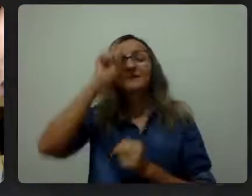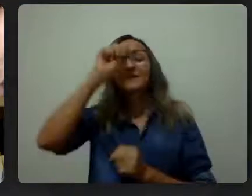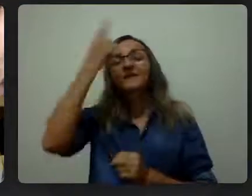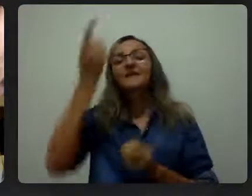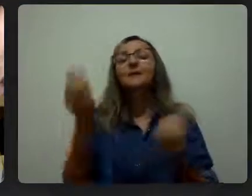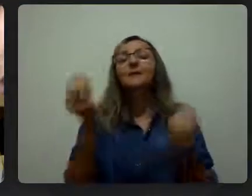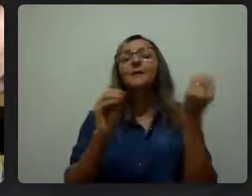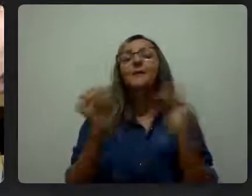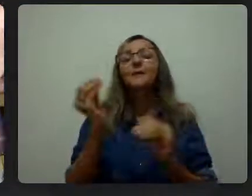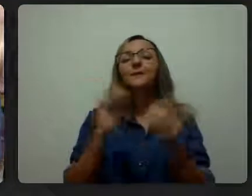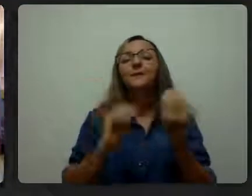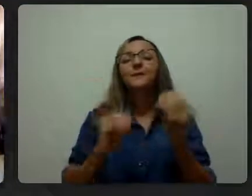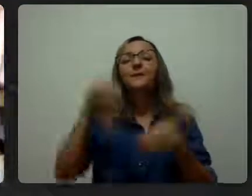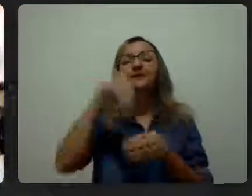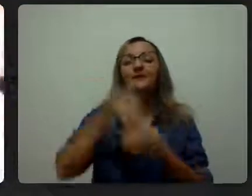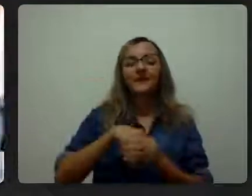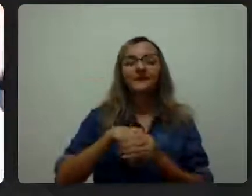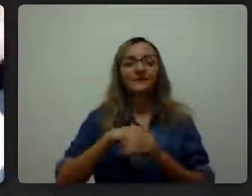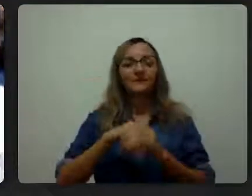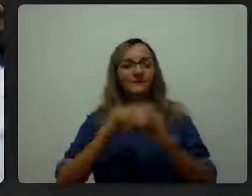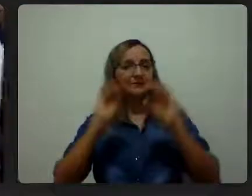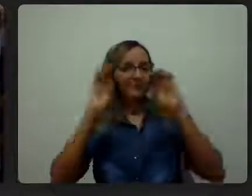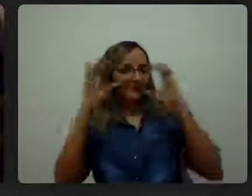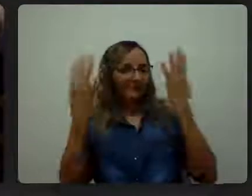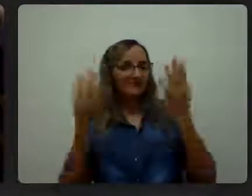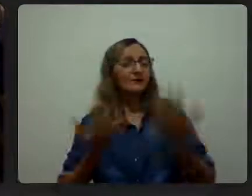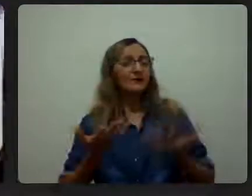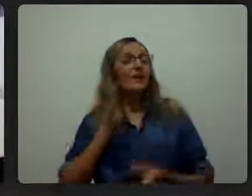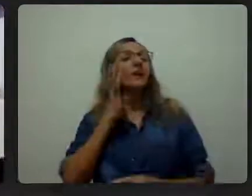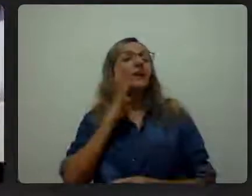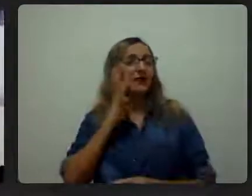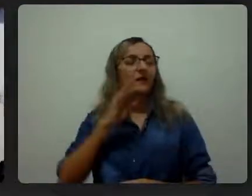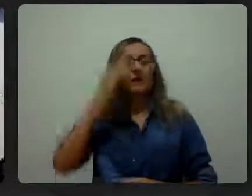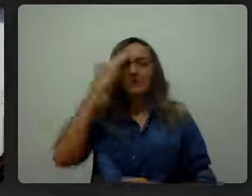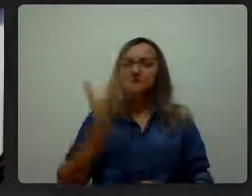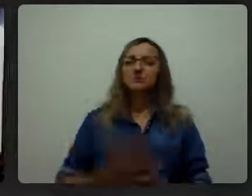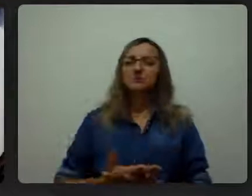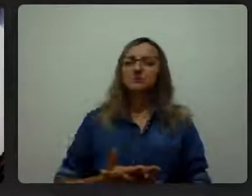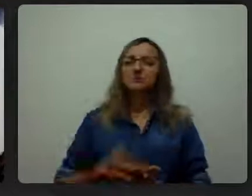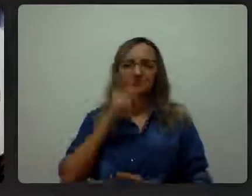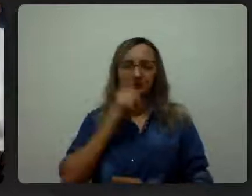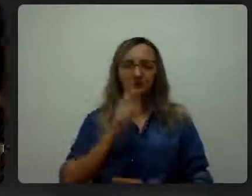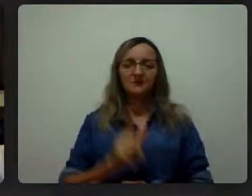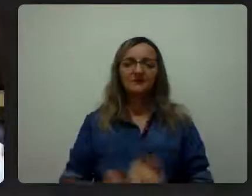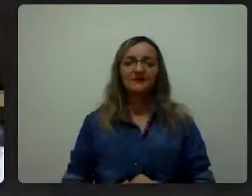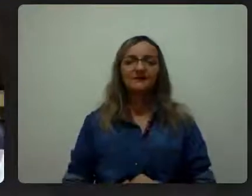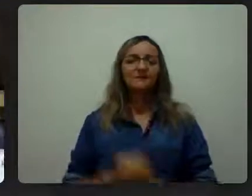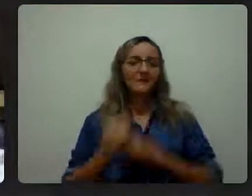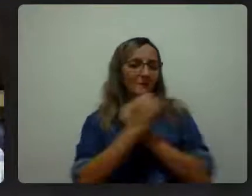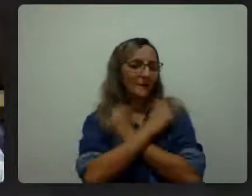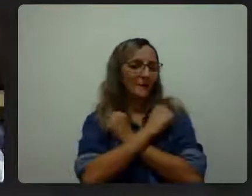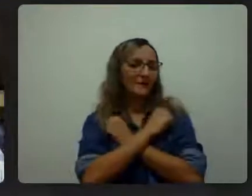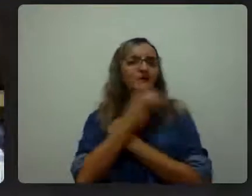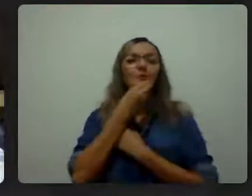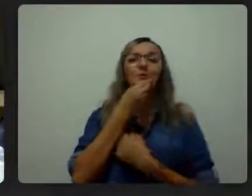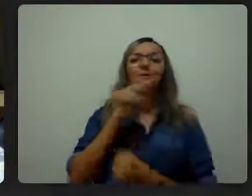Chocolatinho. Aqui, ó, Territórios do Brasil. Então, a gente vai sortear também. Eu quero o meu, também. Eu quero o meu. Durante a maratona, a gente vai